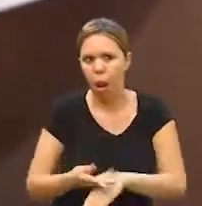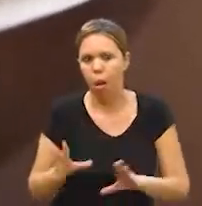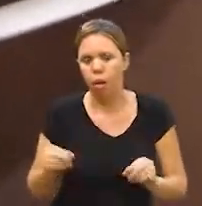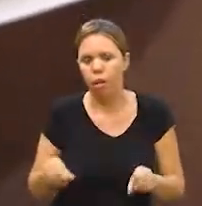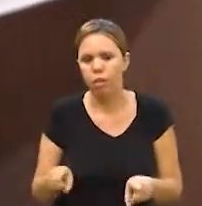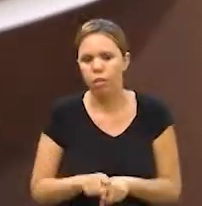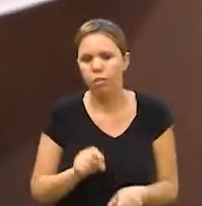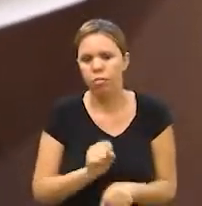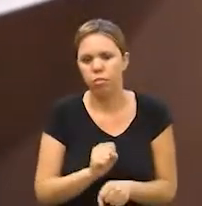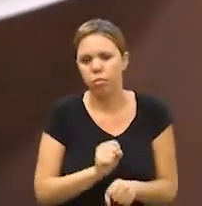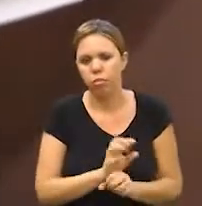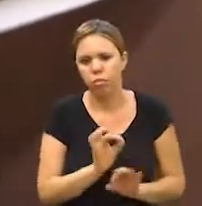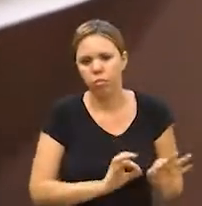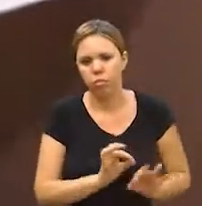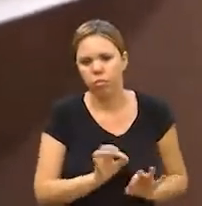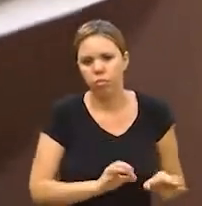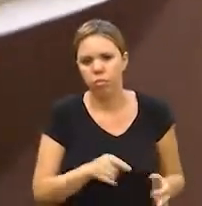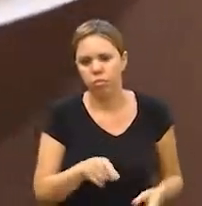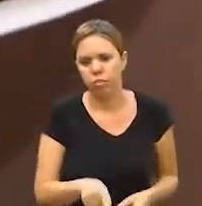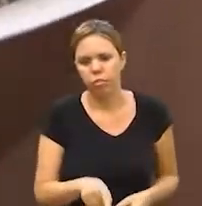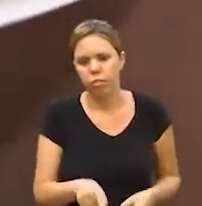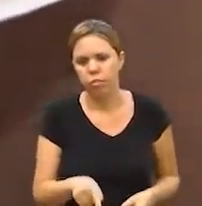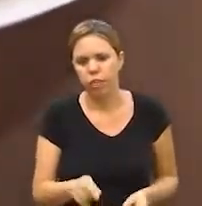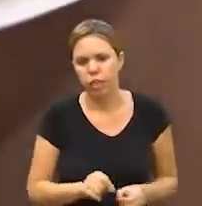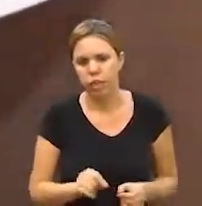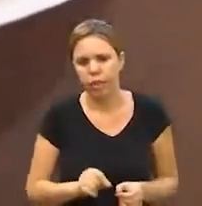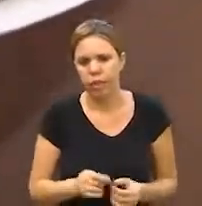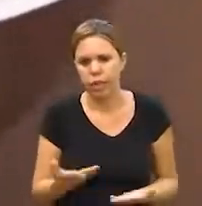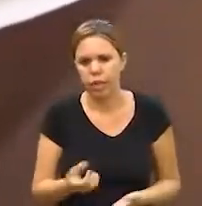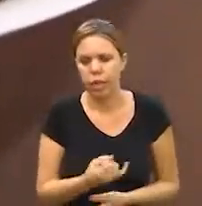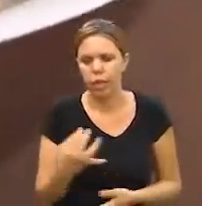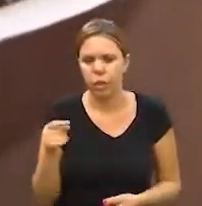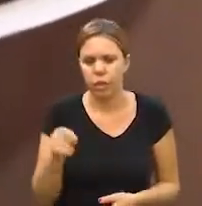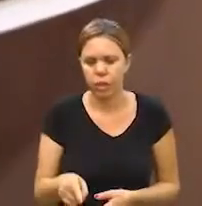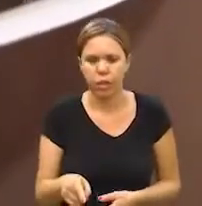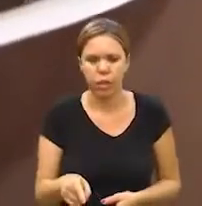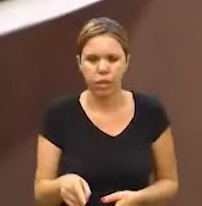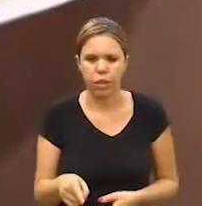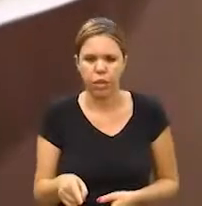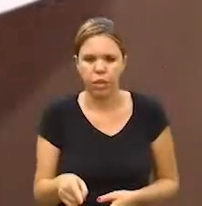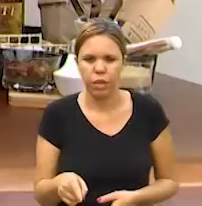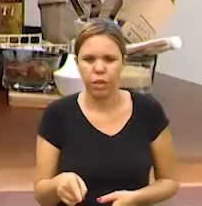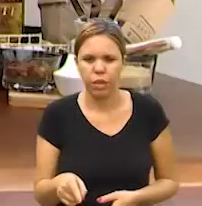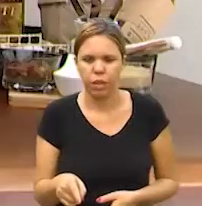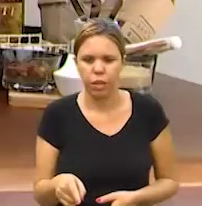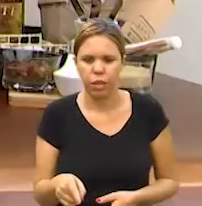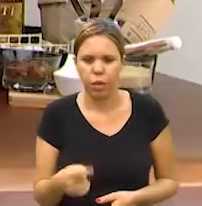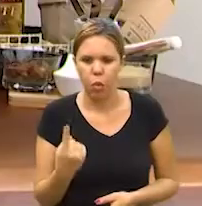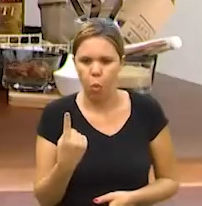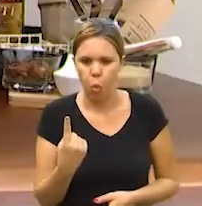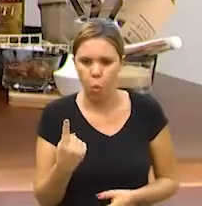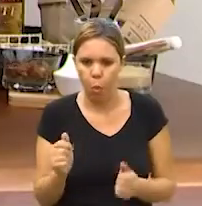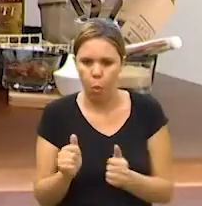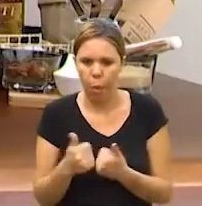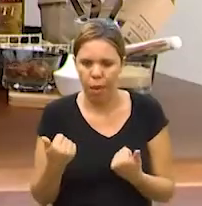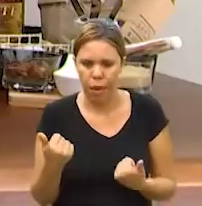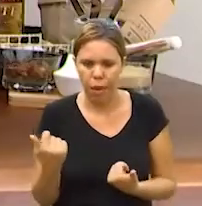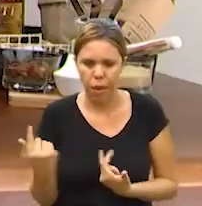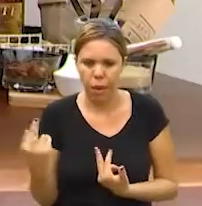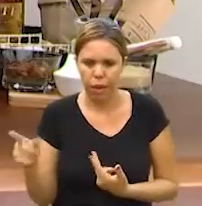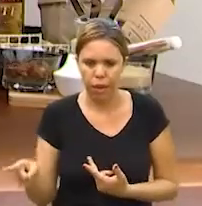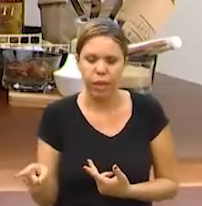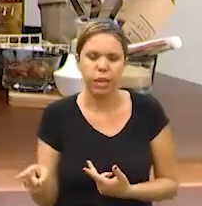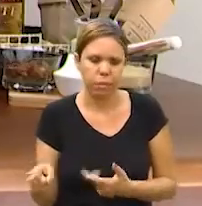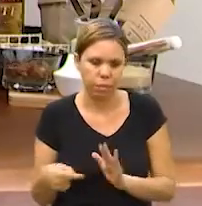24 horas de preparo. Esse daqui que a gente está fazendo, essa quantidade da receita, é para um pão daquele bem